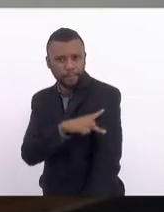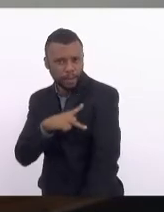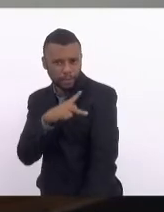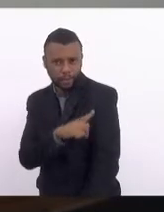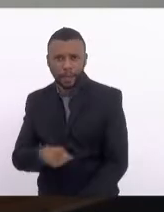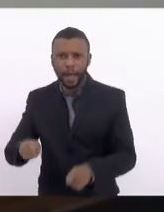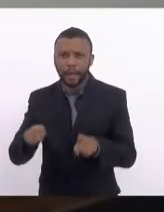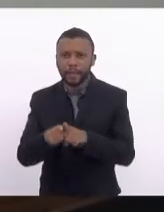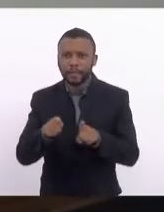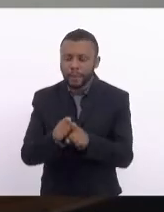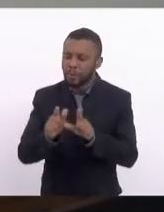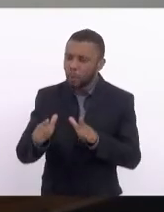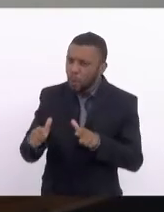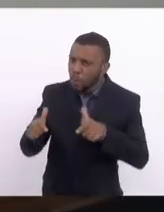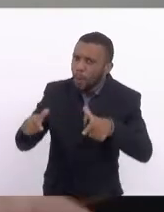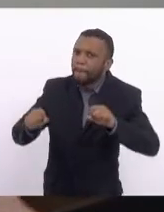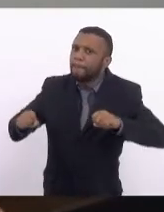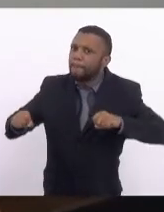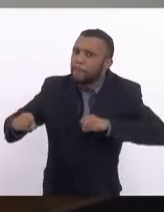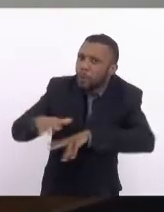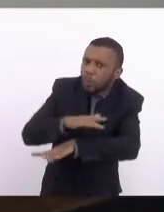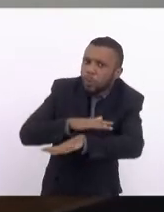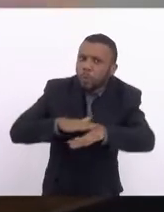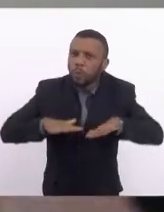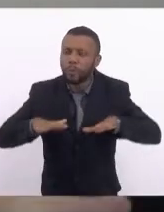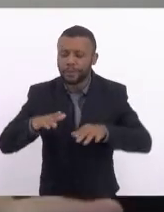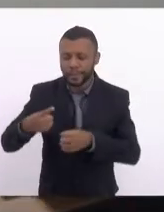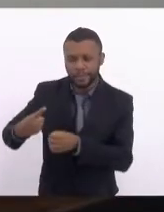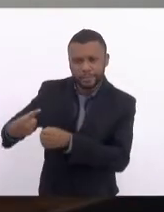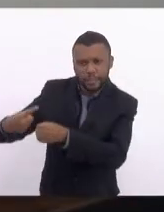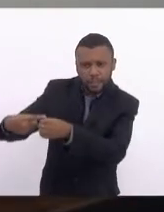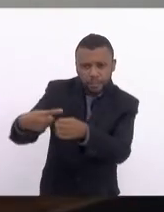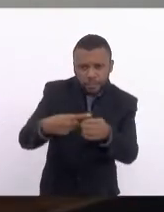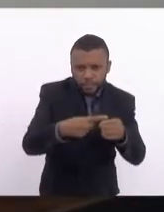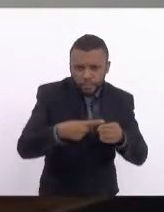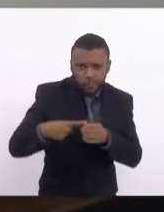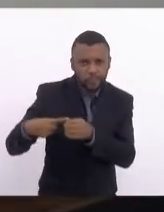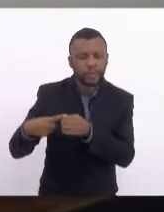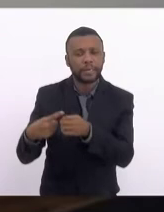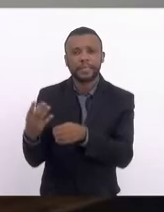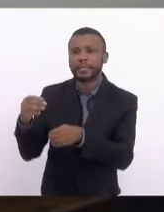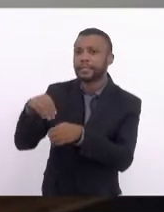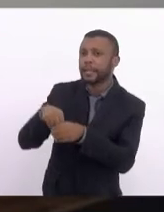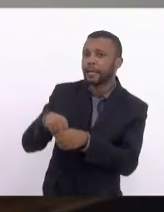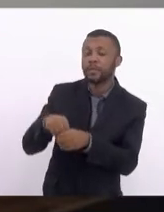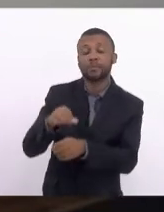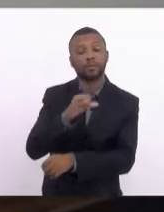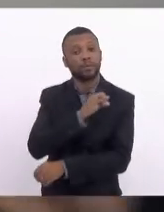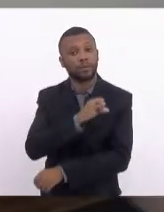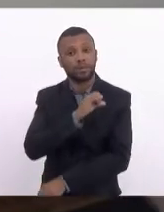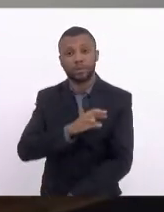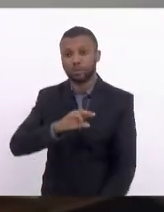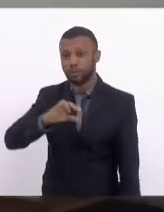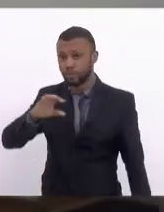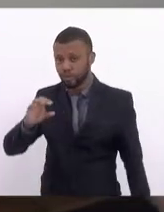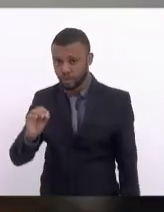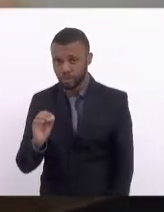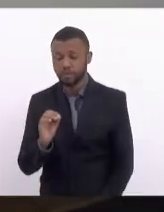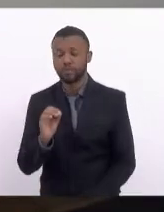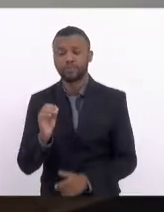movimentos naquele bairro, né, insular da cidade do Rio de Janeiro, sobre a